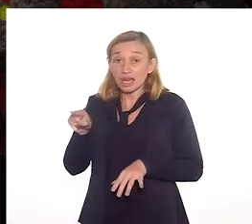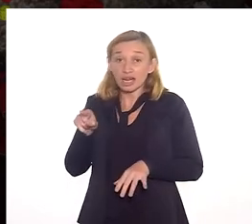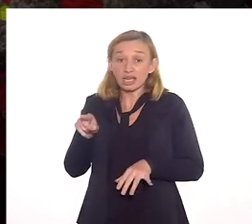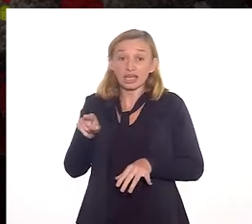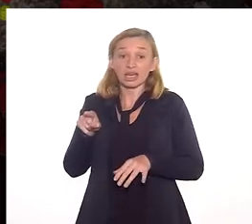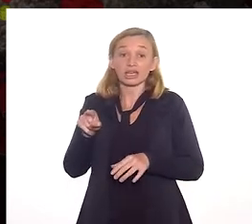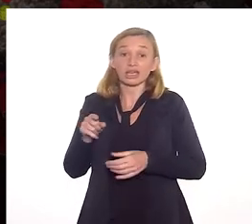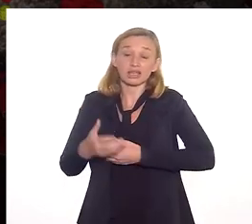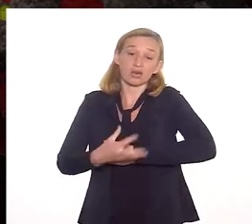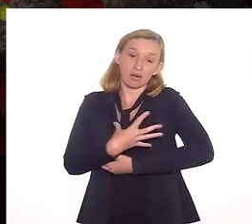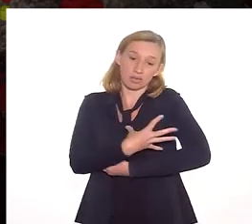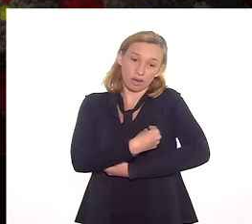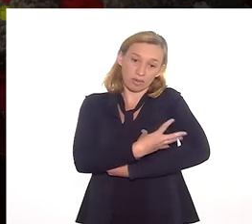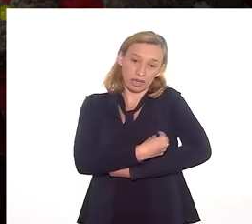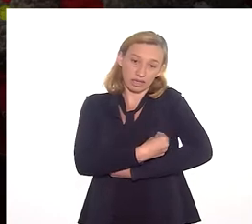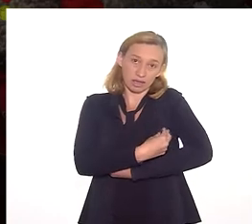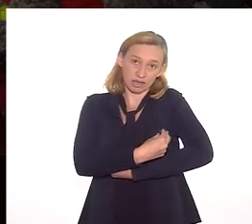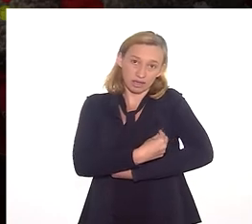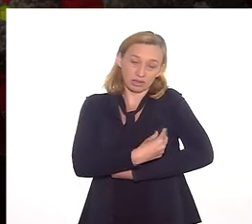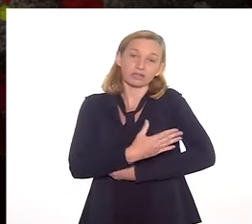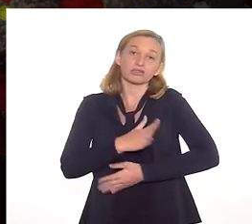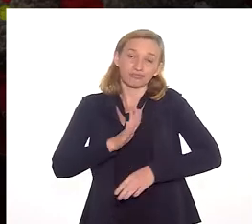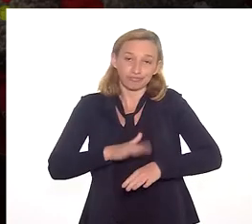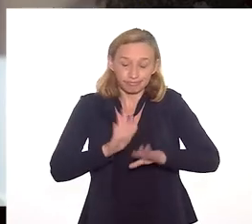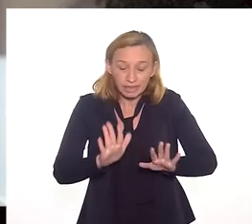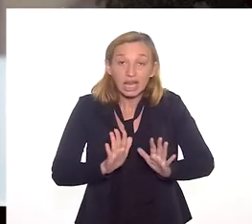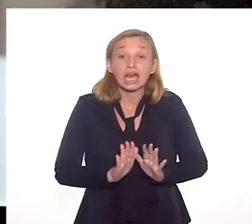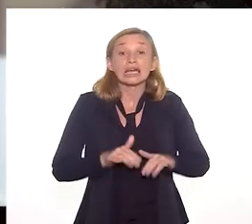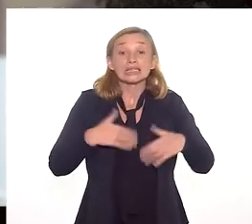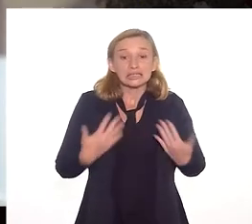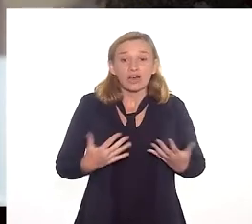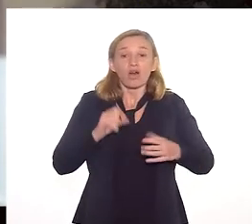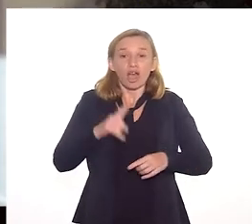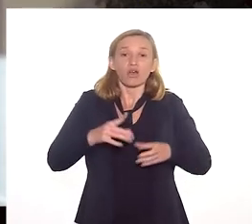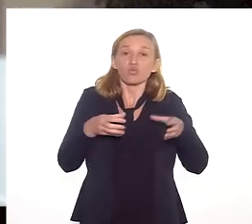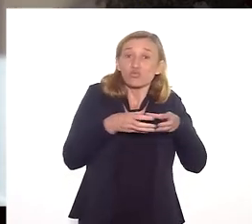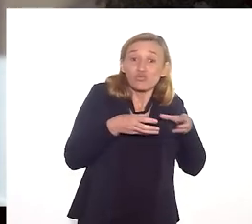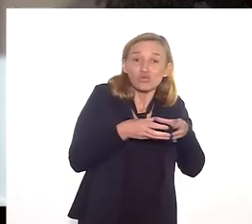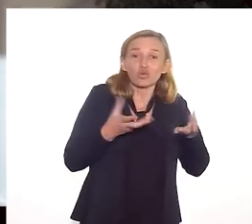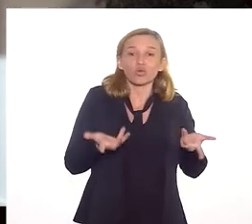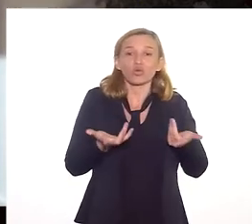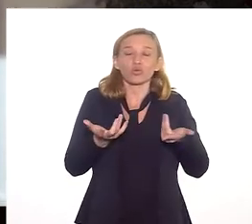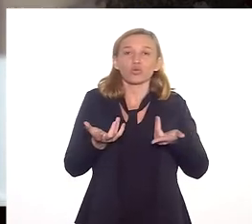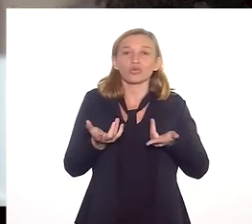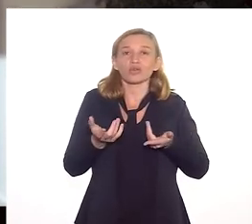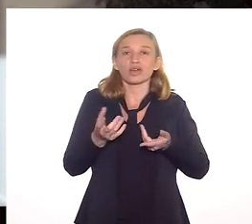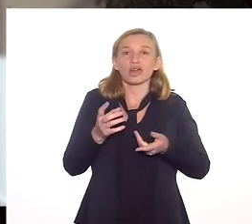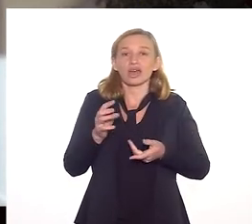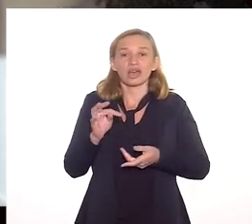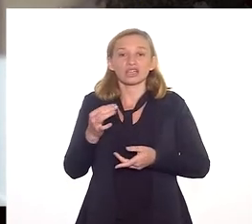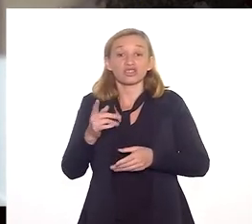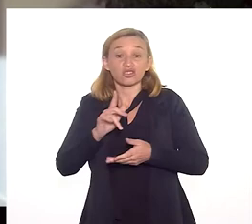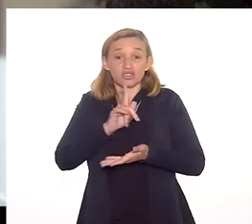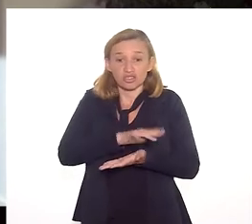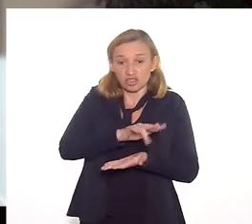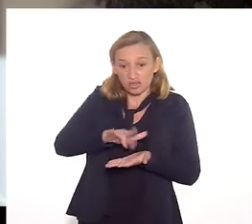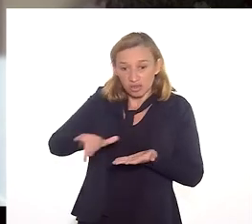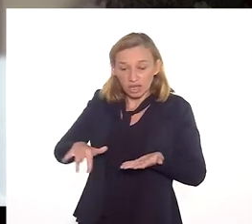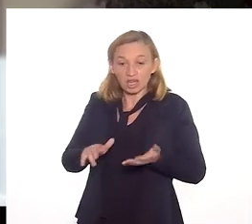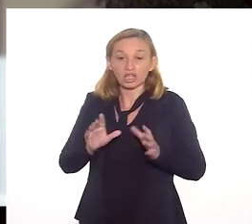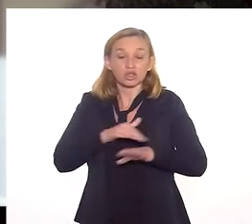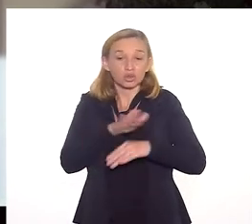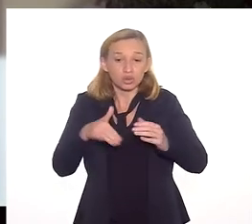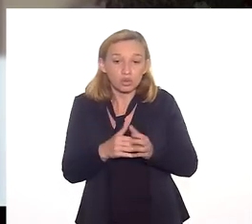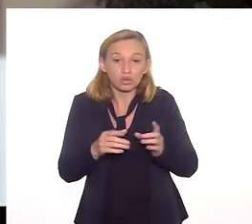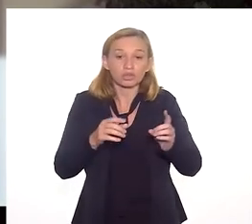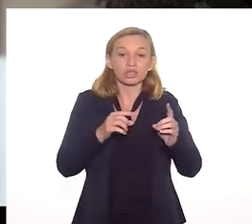aquelas que ainda estão amamentando aí mais tardiamente. Então, é um grupo muito heterogêneo, embora sejam